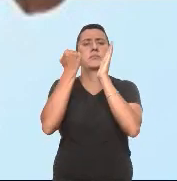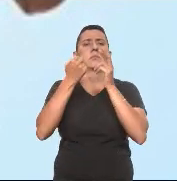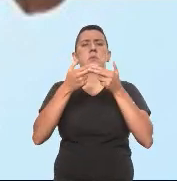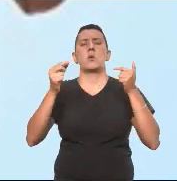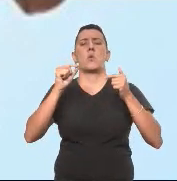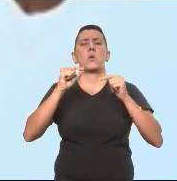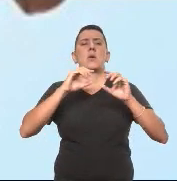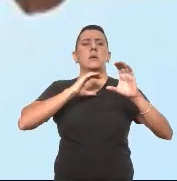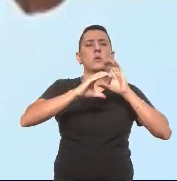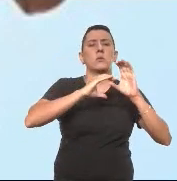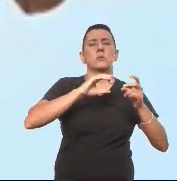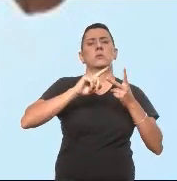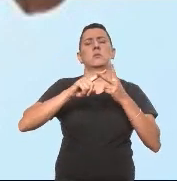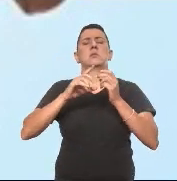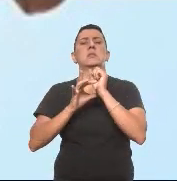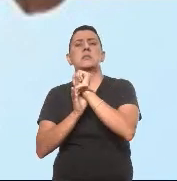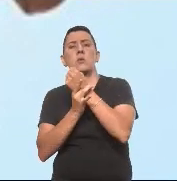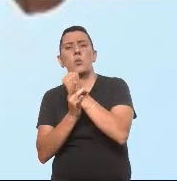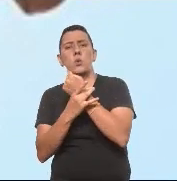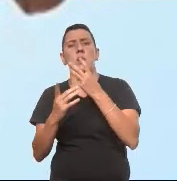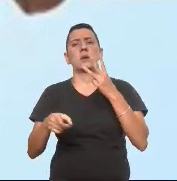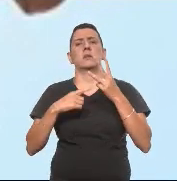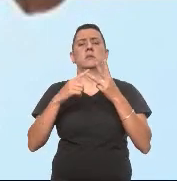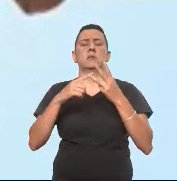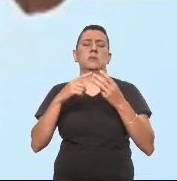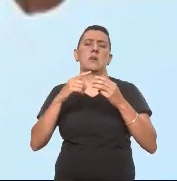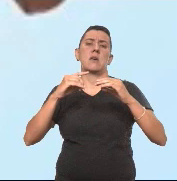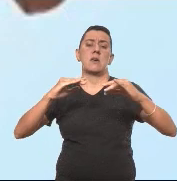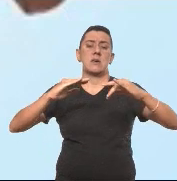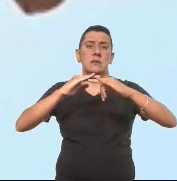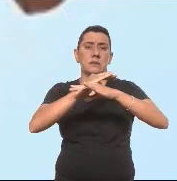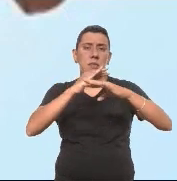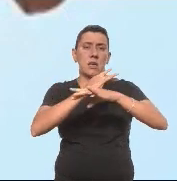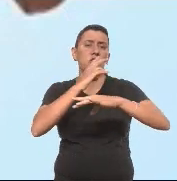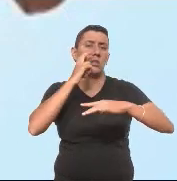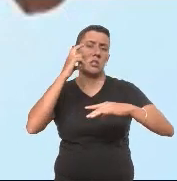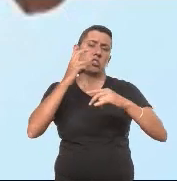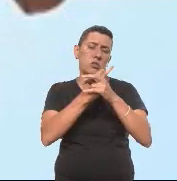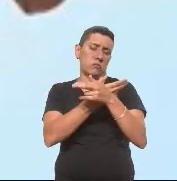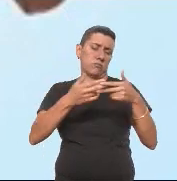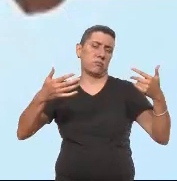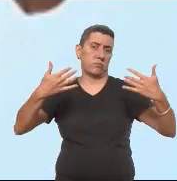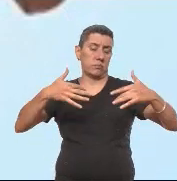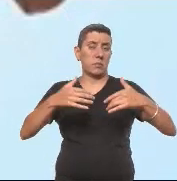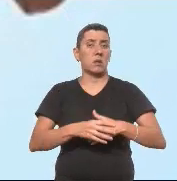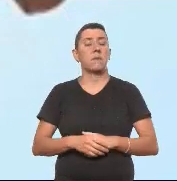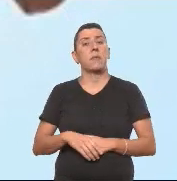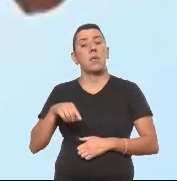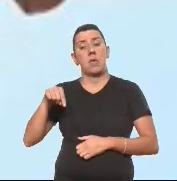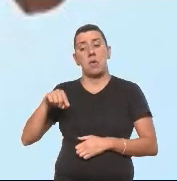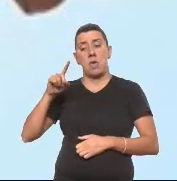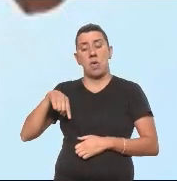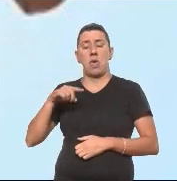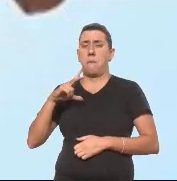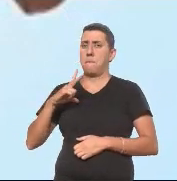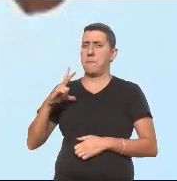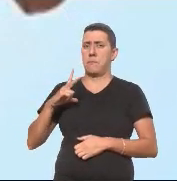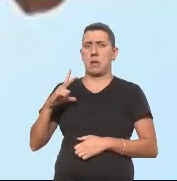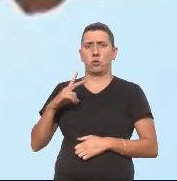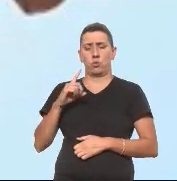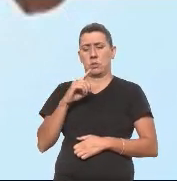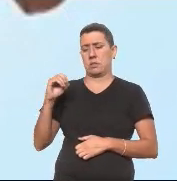conectividade nada de segurança e Smart cílios e assim por diante é uma empresa sem por cento privada foi fundado em